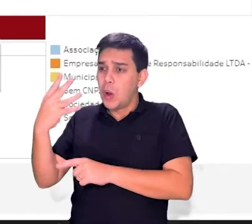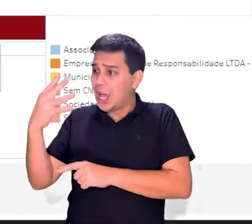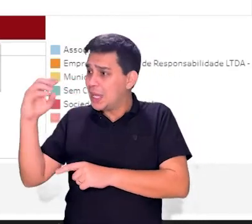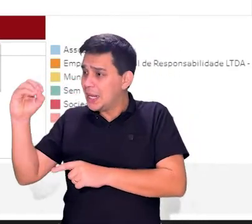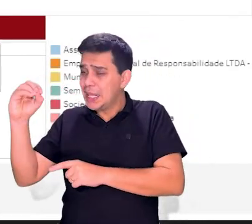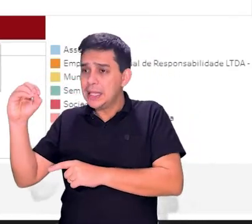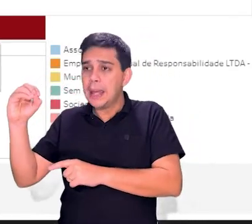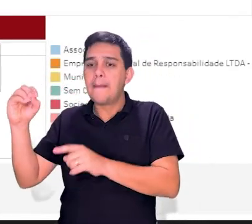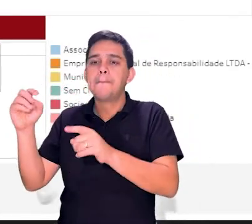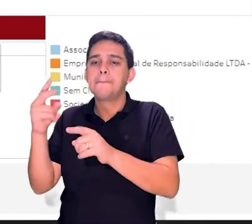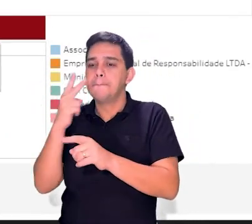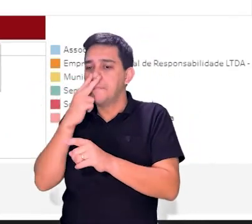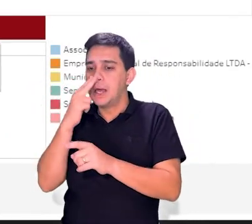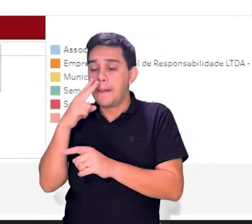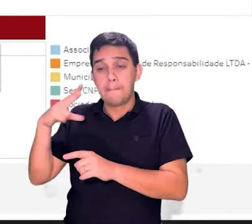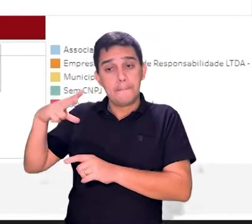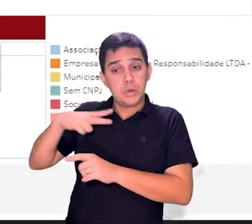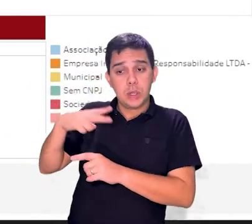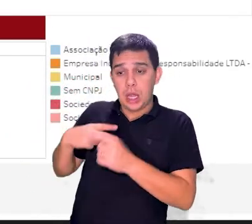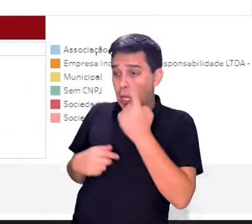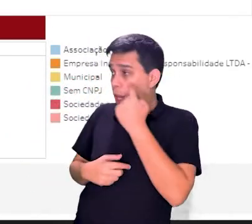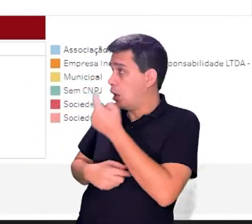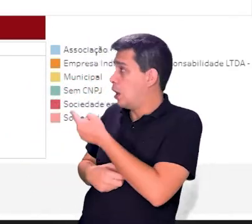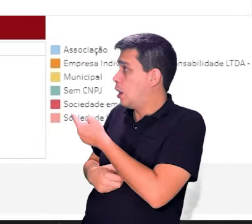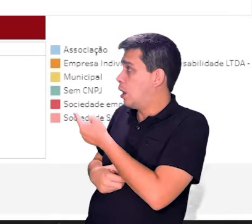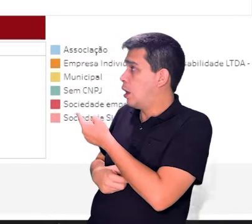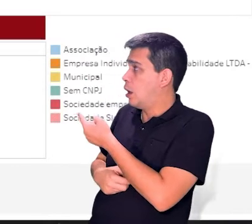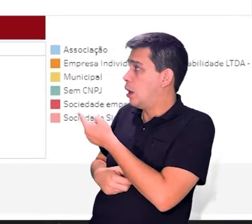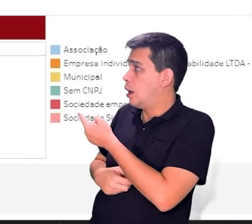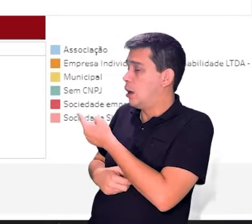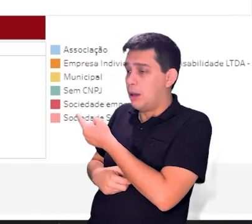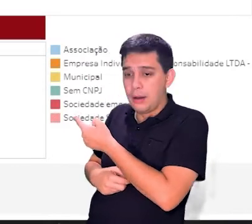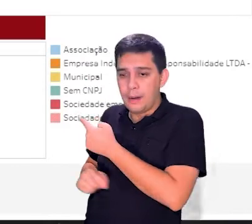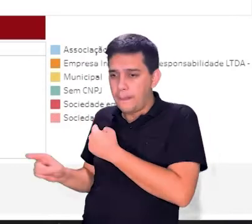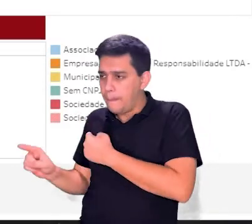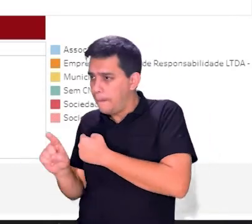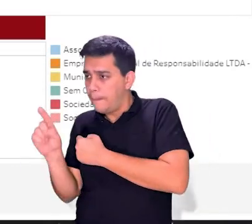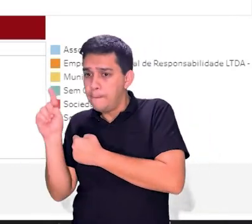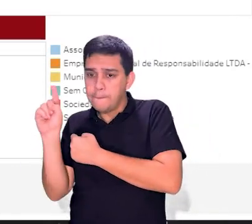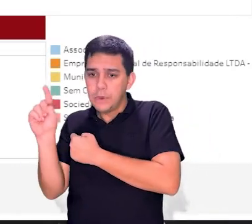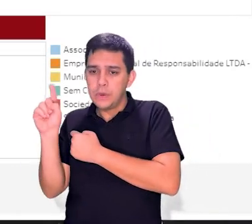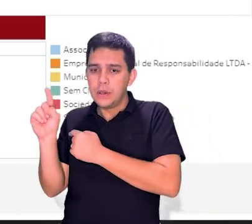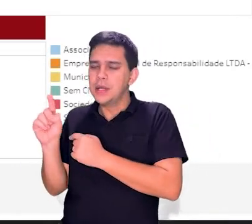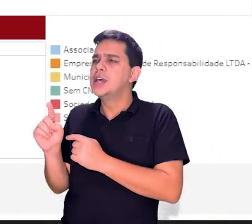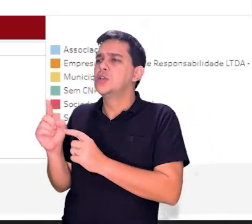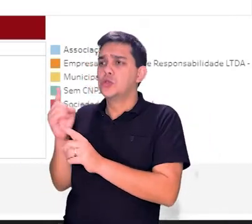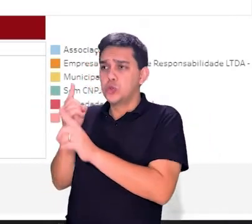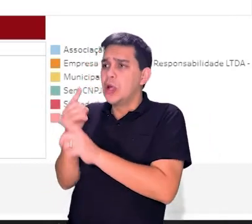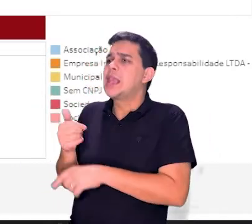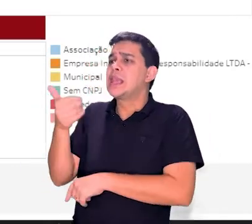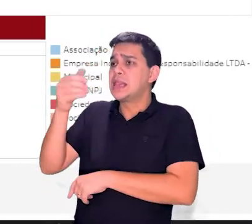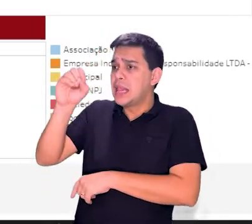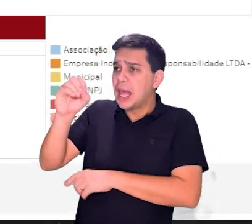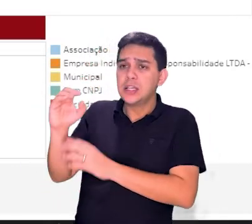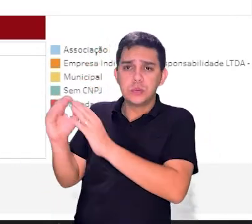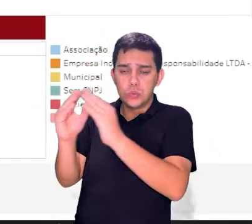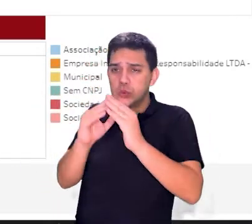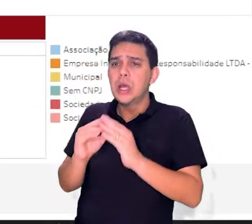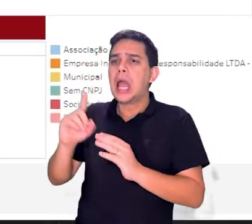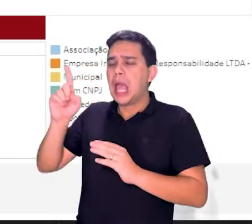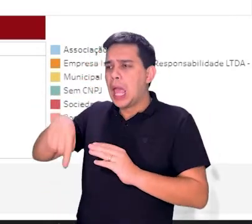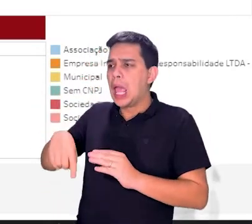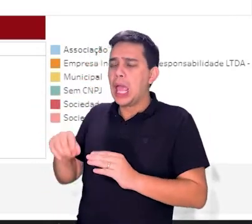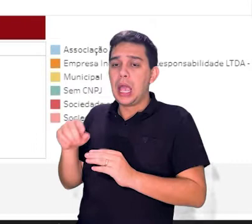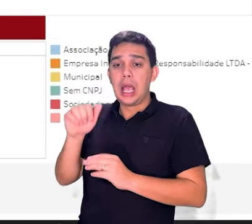delas aparecem como sendo privadas, mas nós temos a informação, por exemplo, de que 10 delas são associações, ou